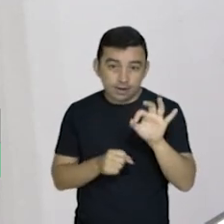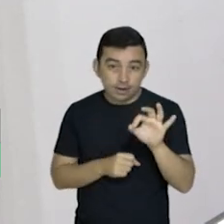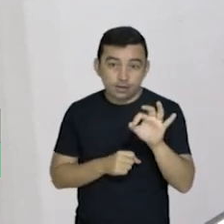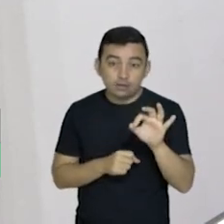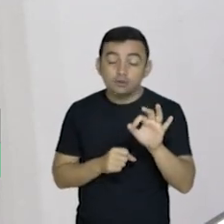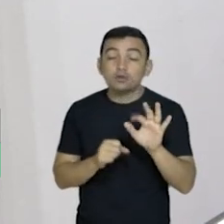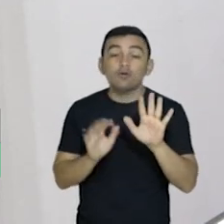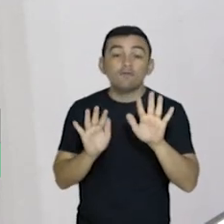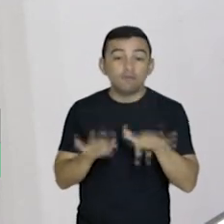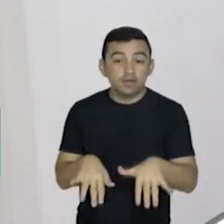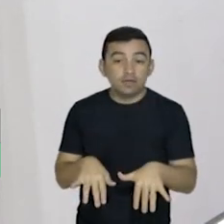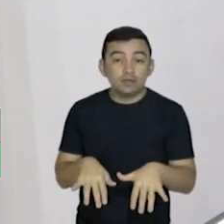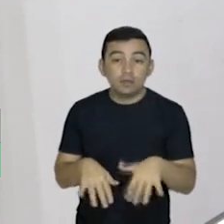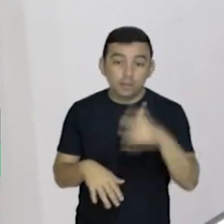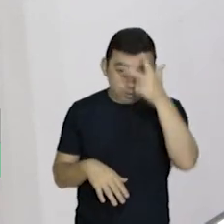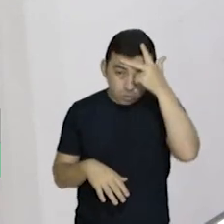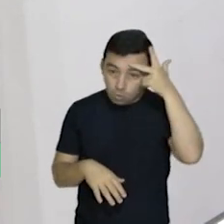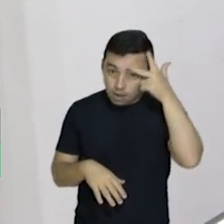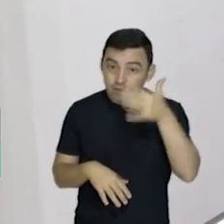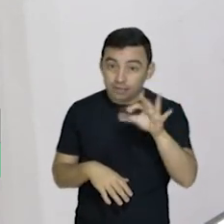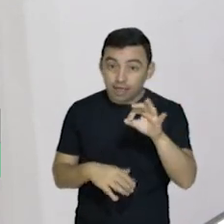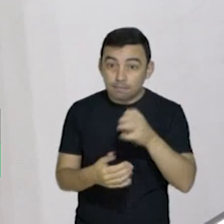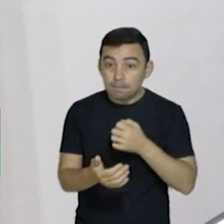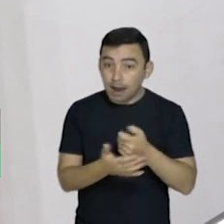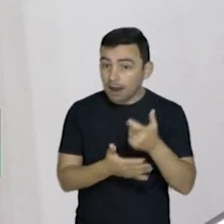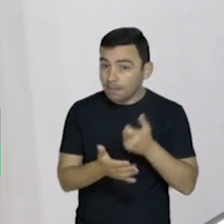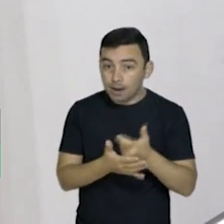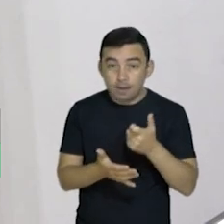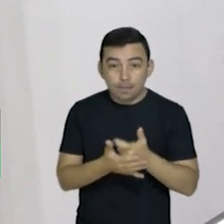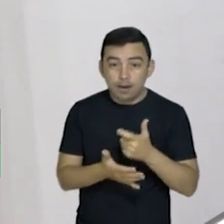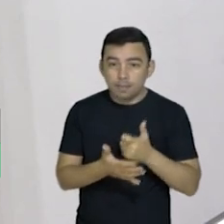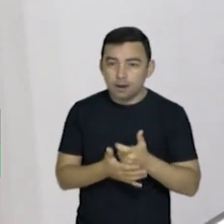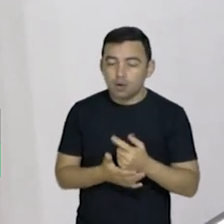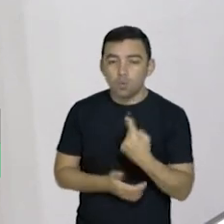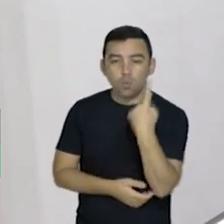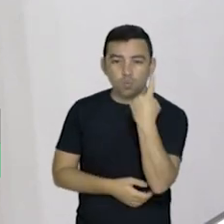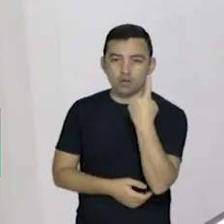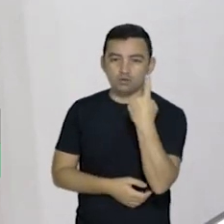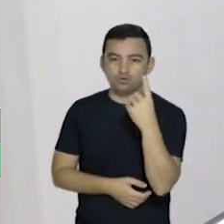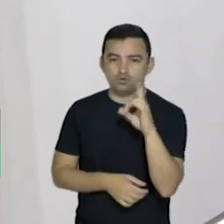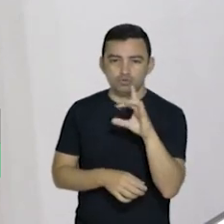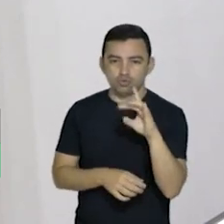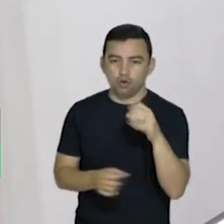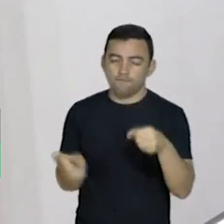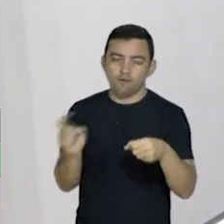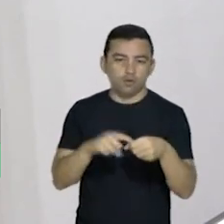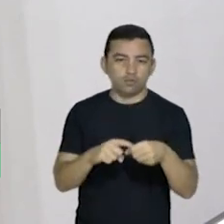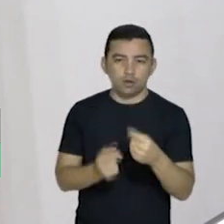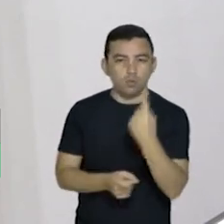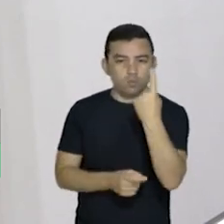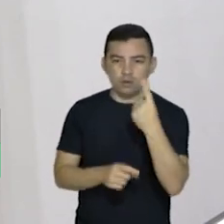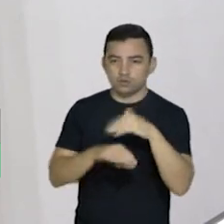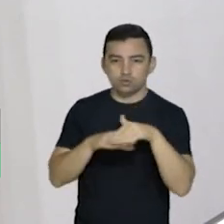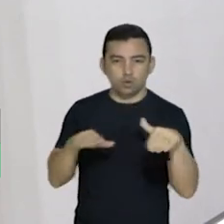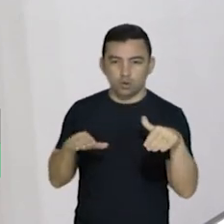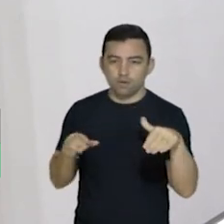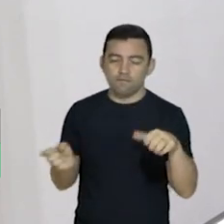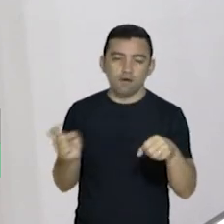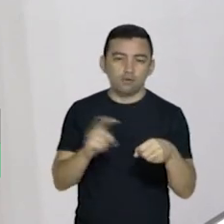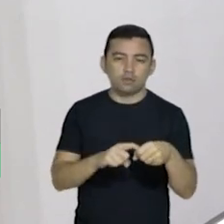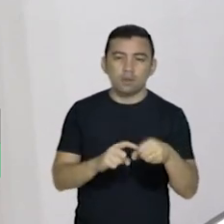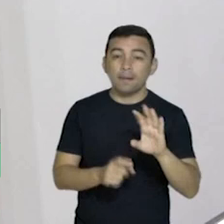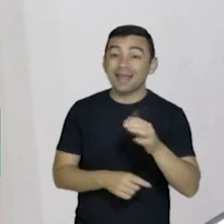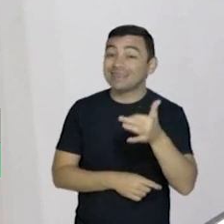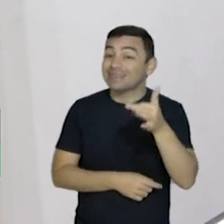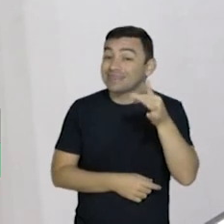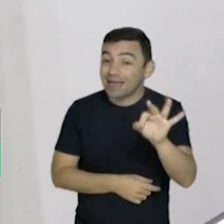no final as 10 pessoas vão pagar um guincho foi feito uma corrida foi feito uma remoção com o guincho para o pato mas os